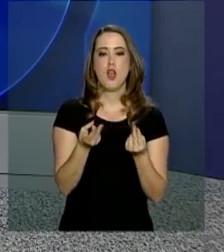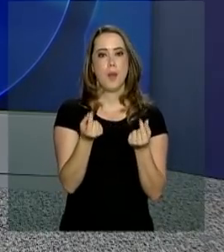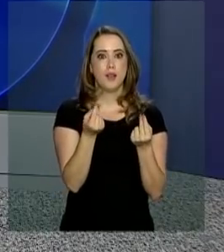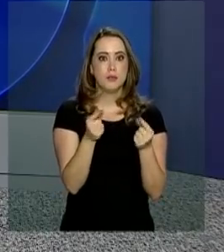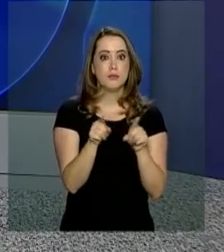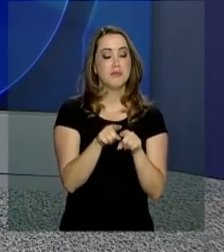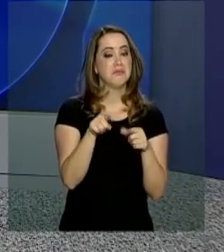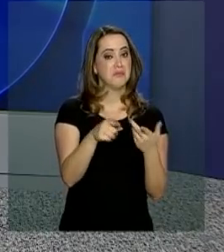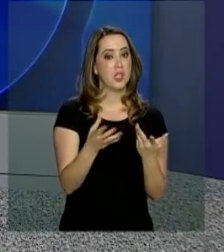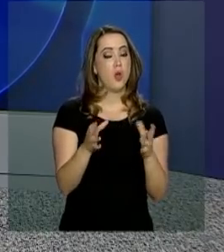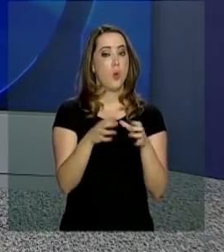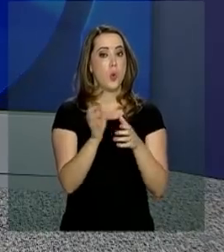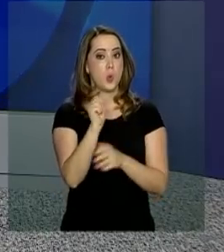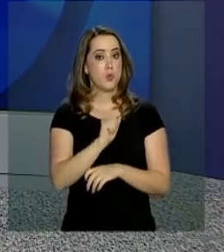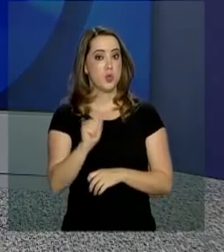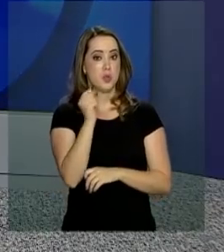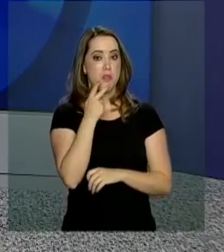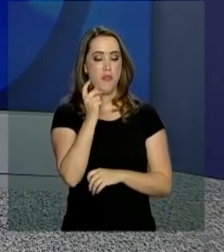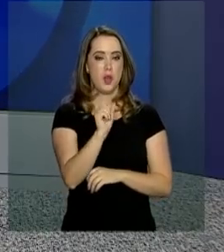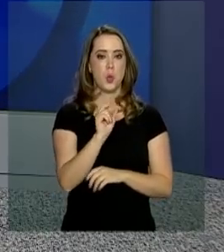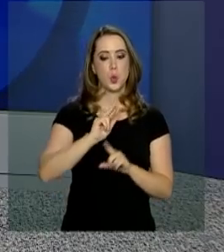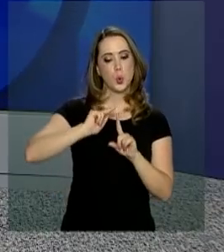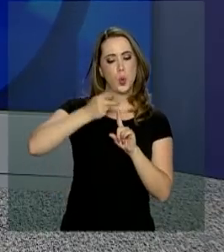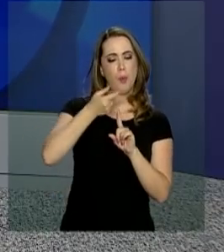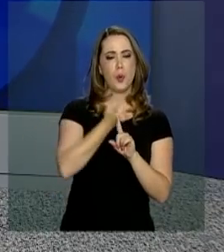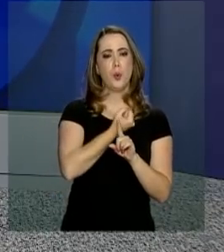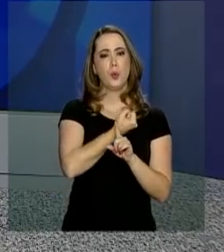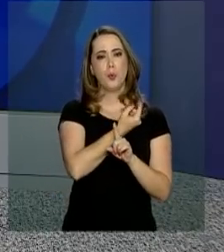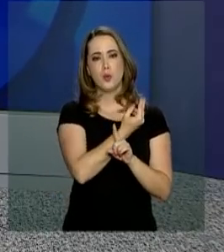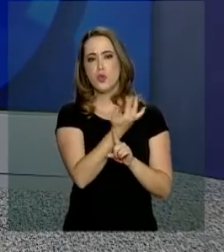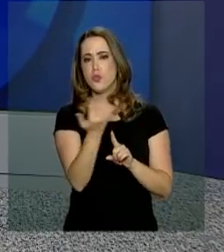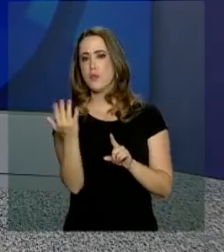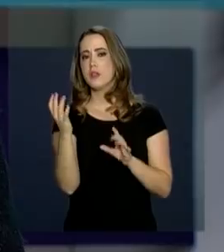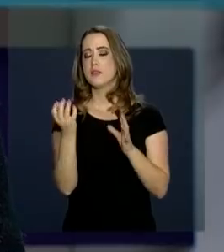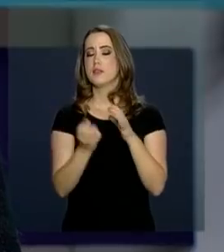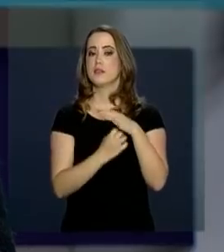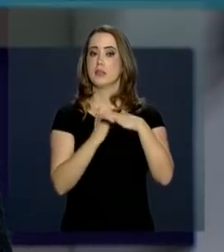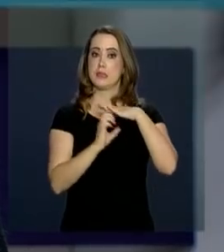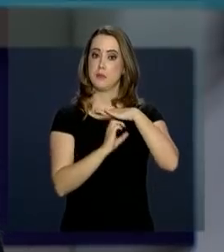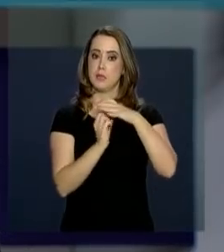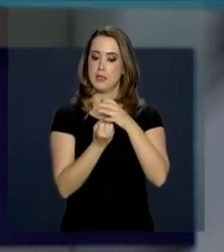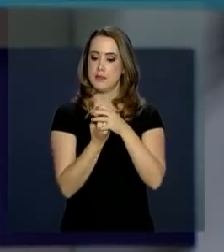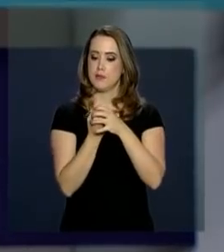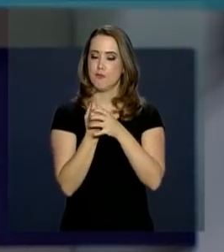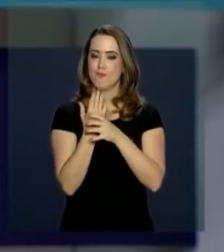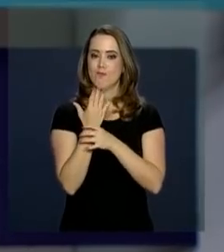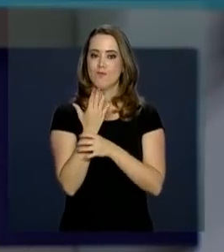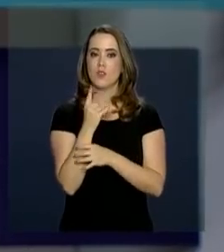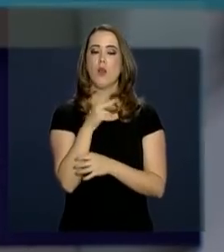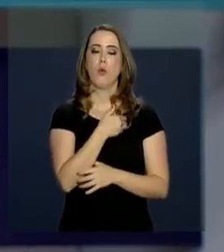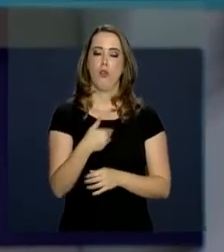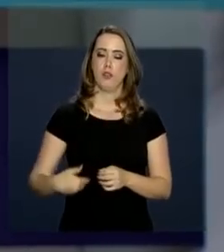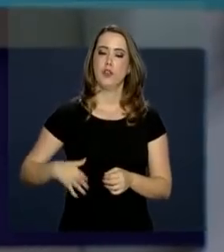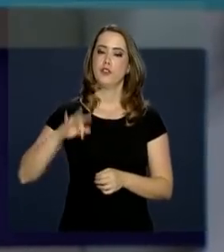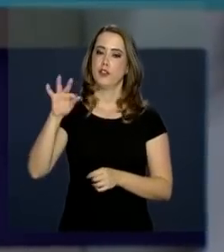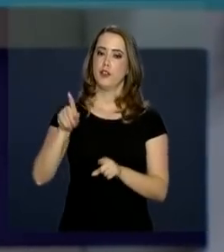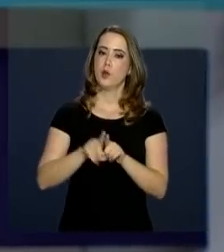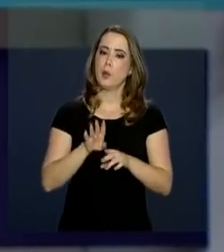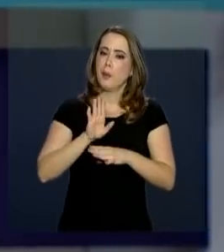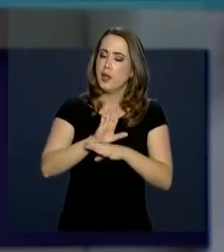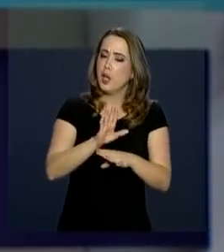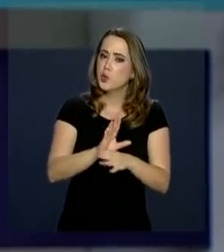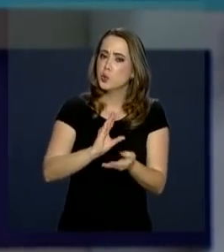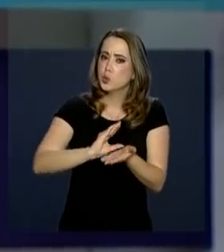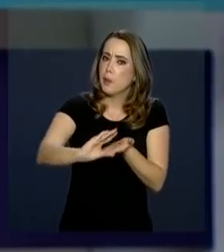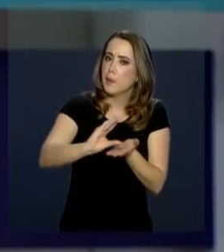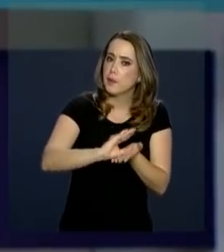de Startups, o número desse tipo de empresa dobrou nos últimos 6 anos. E o governo federal também investe para que mais